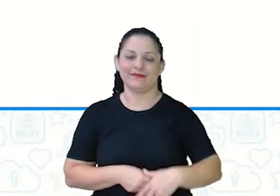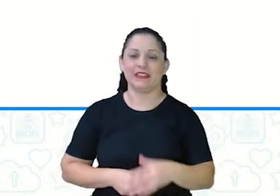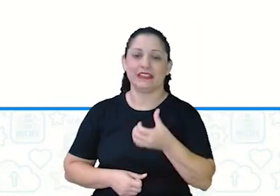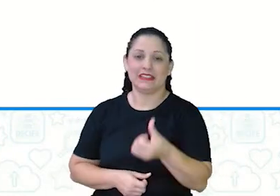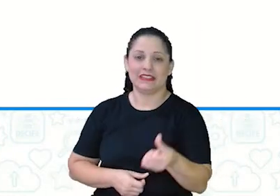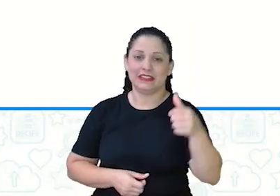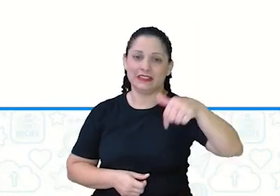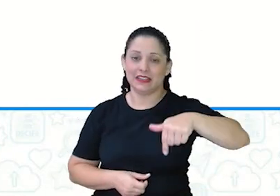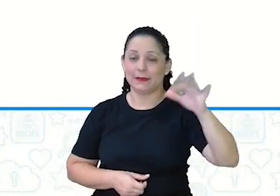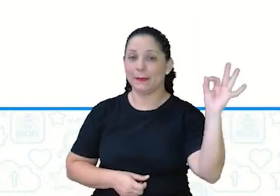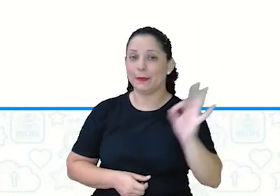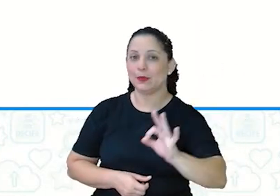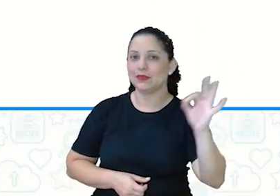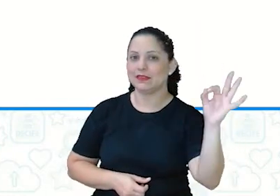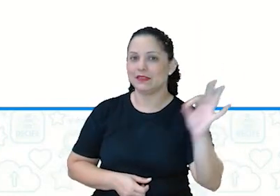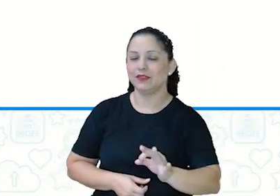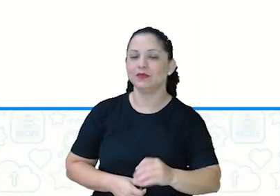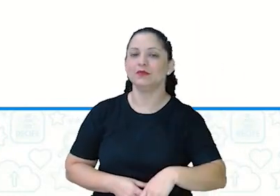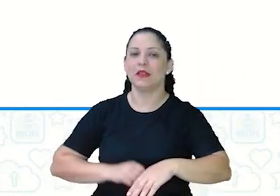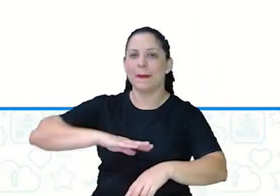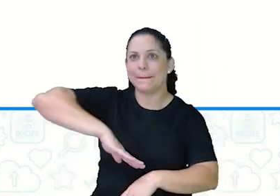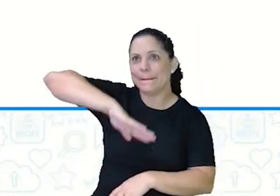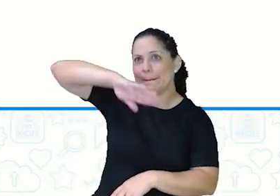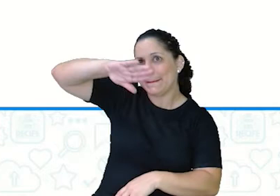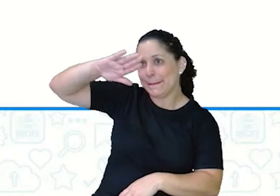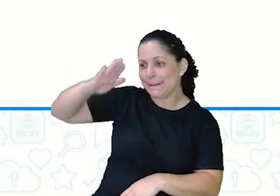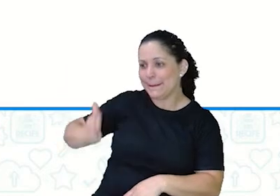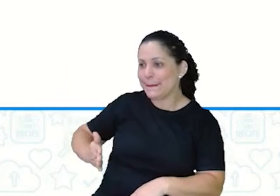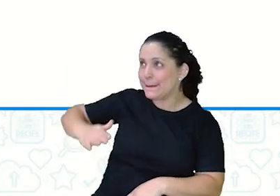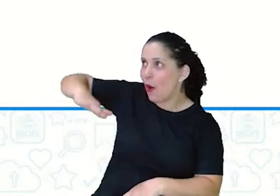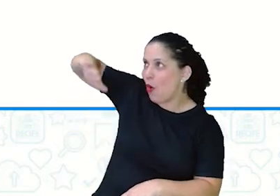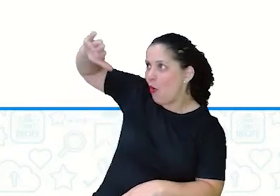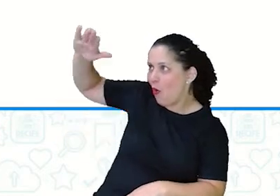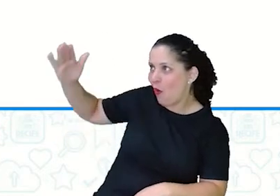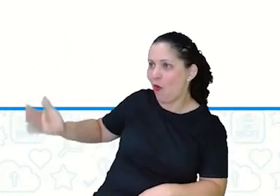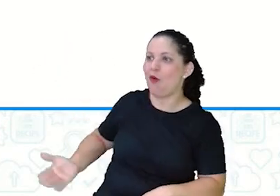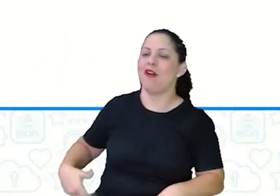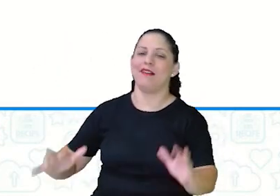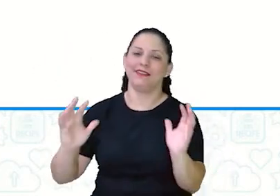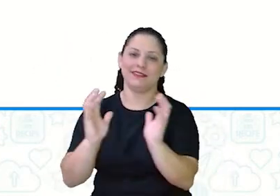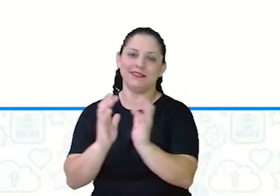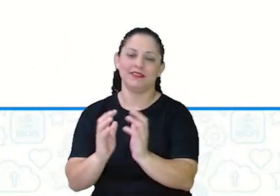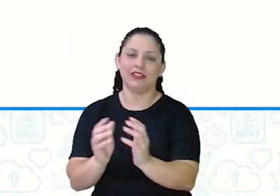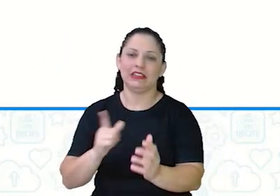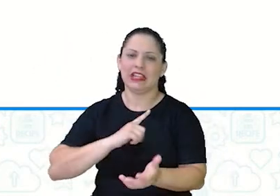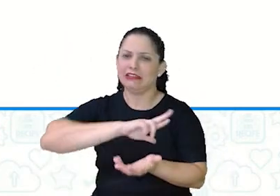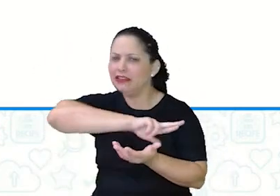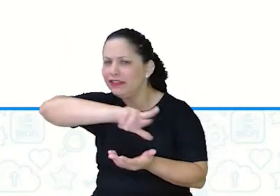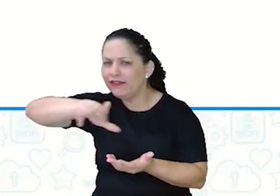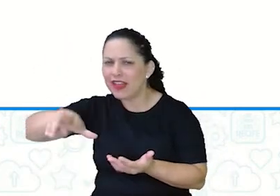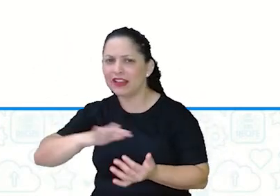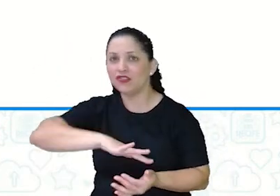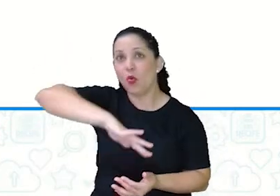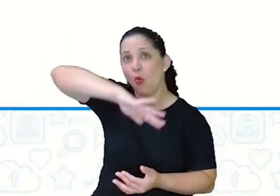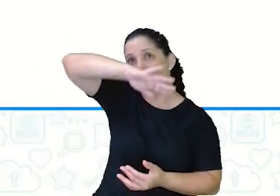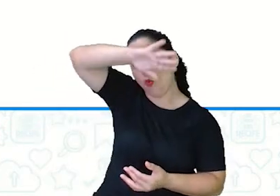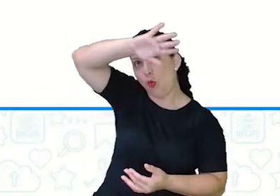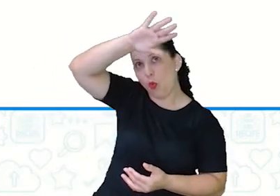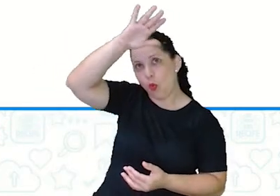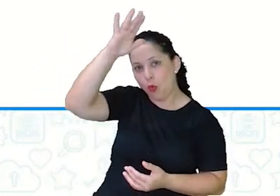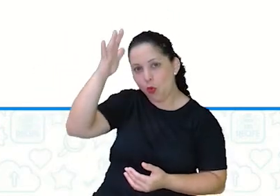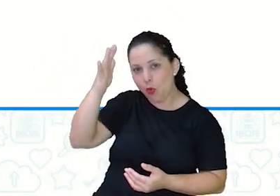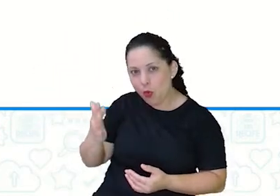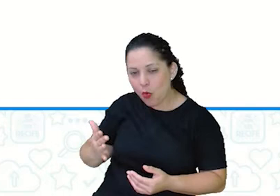área do Recife são compostos por morros. Vocês têm que entender que tem todo tipo de tamanho de morro. Morro não é só